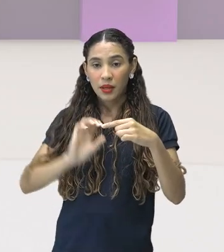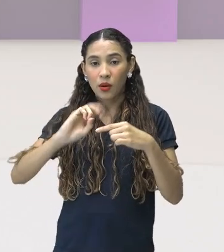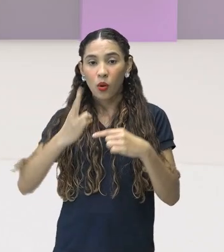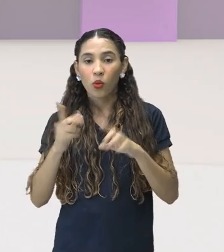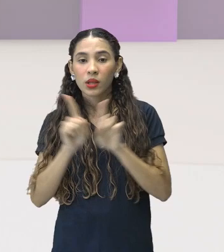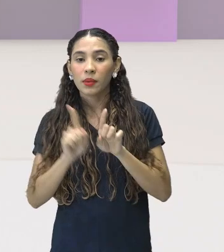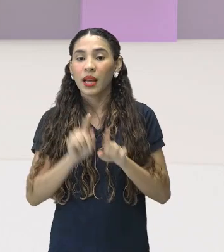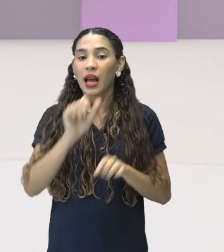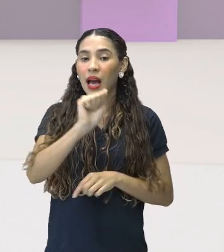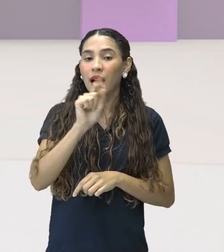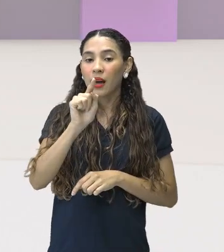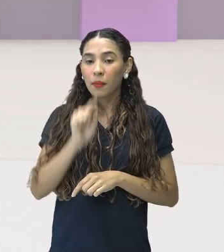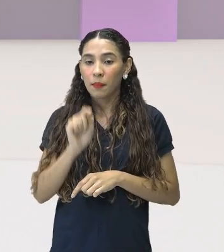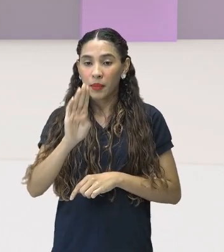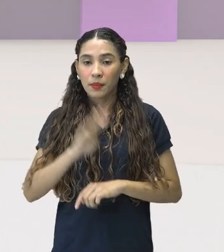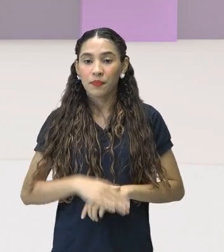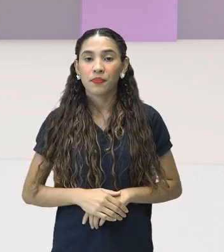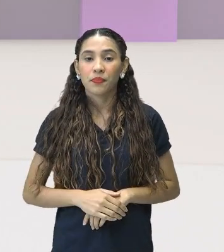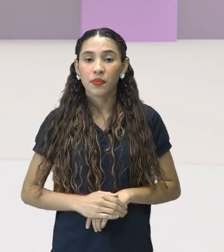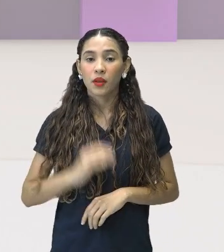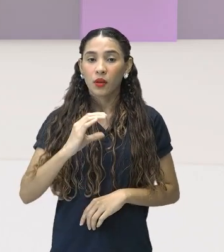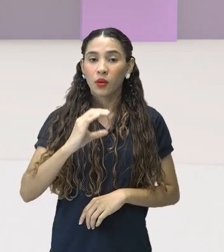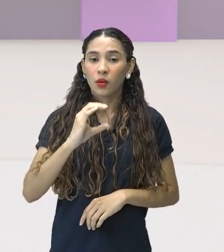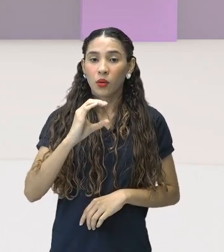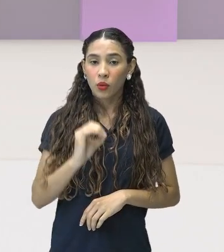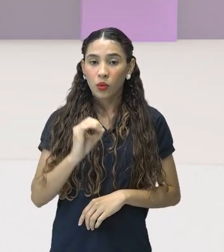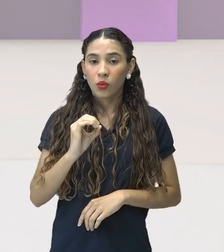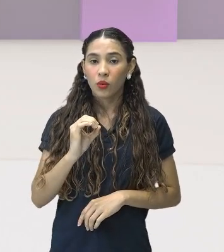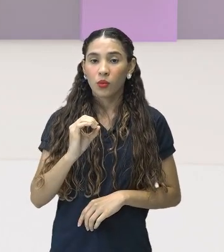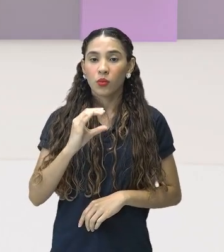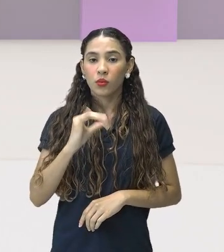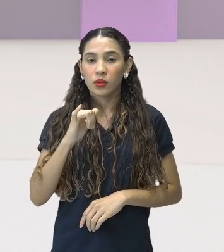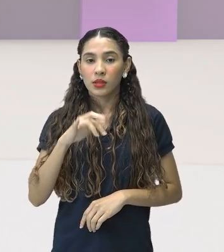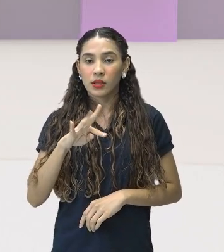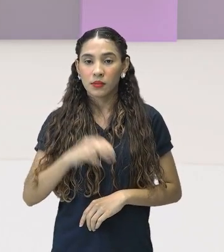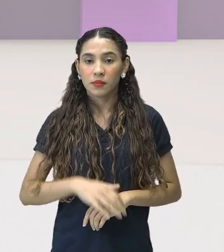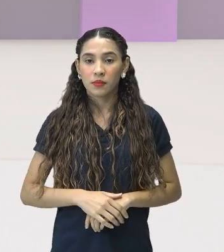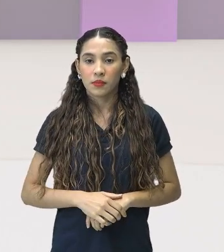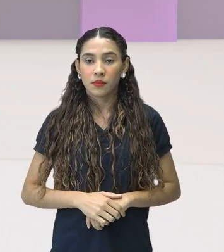A para B. O quociente